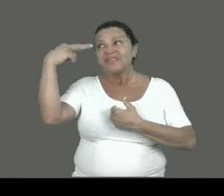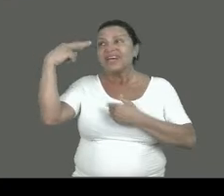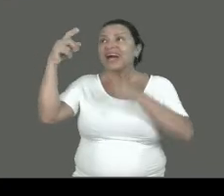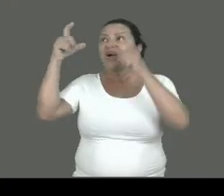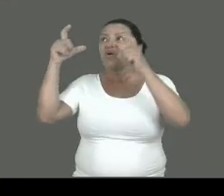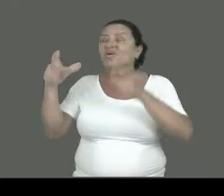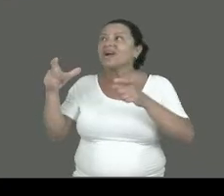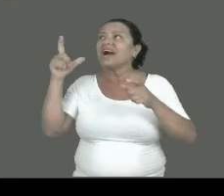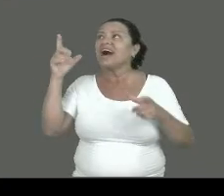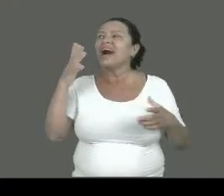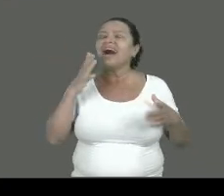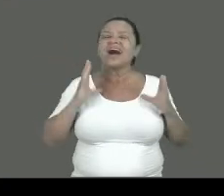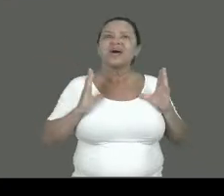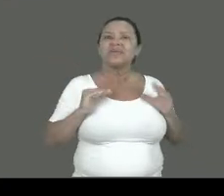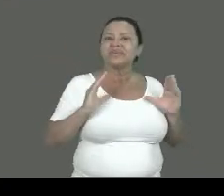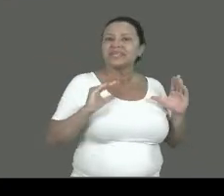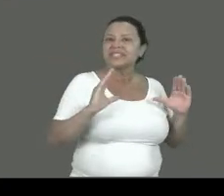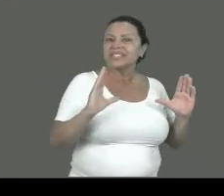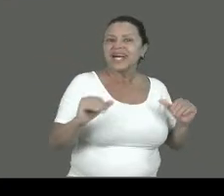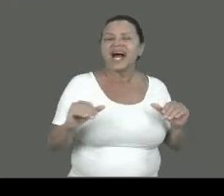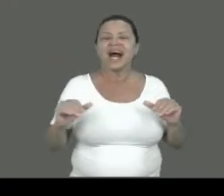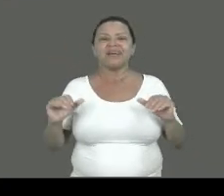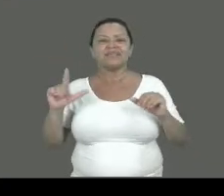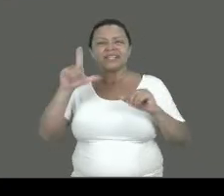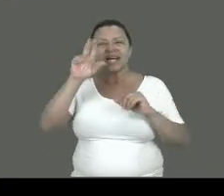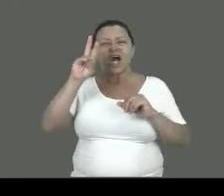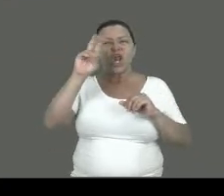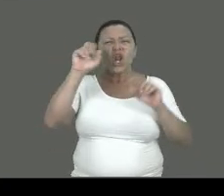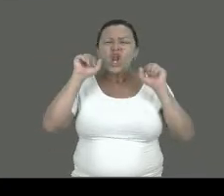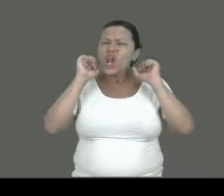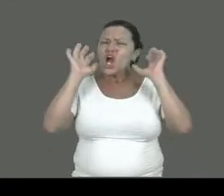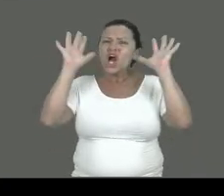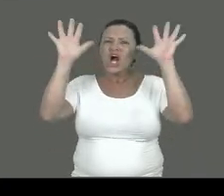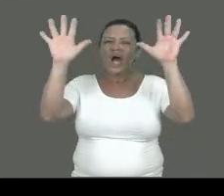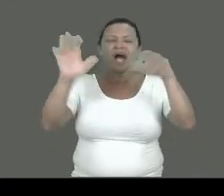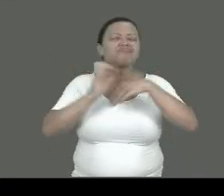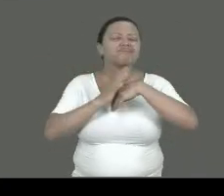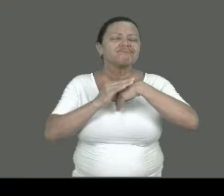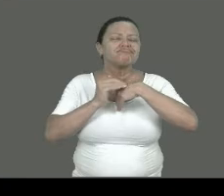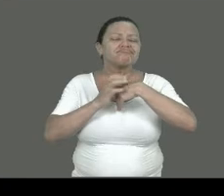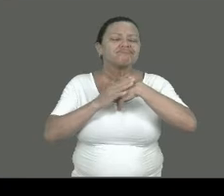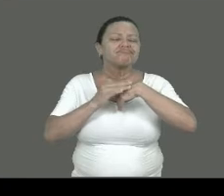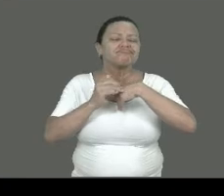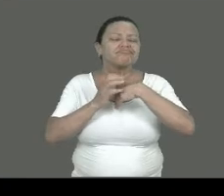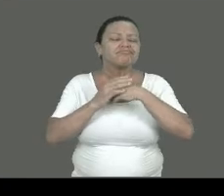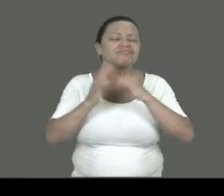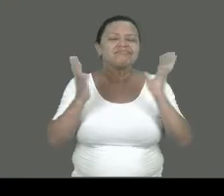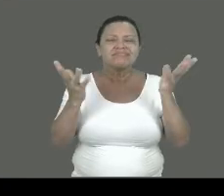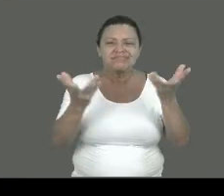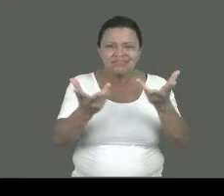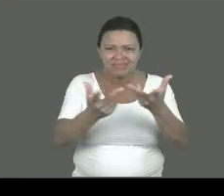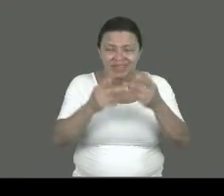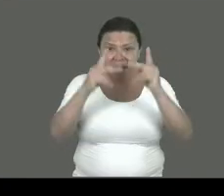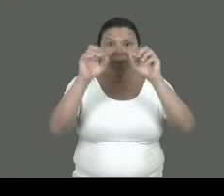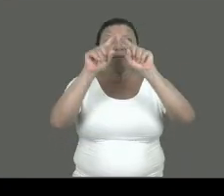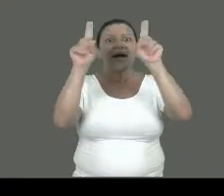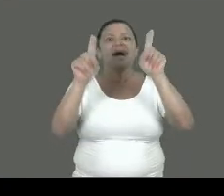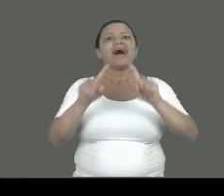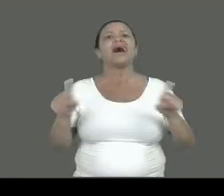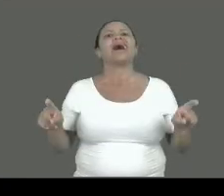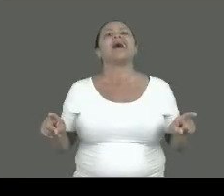lugar confortável, iluminado, querido, amistoso, quem sabe ter